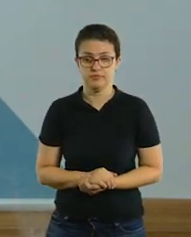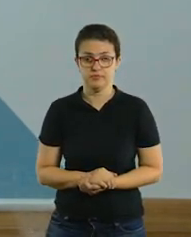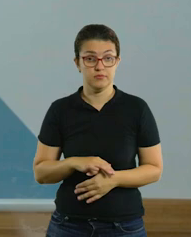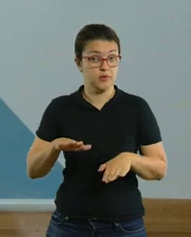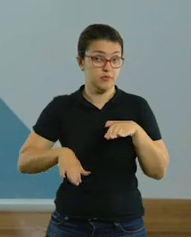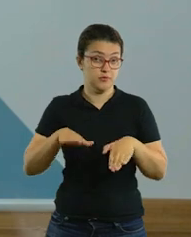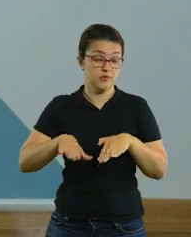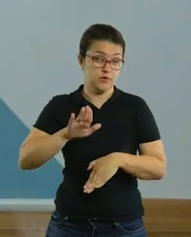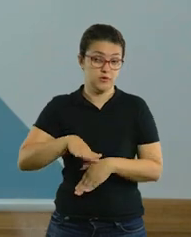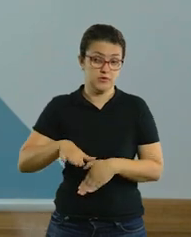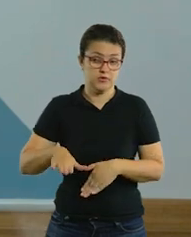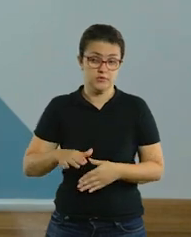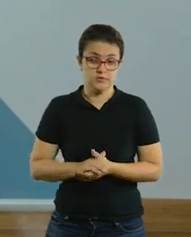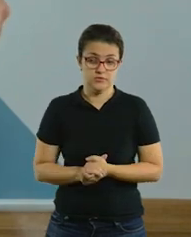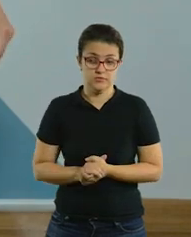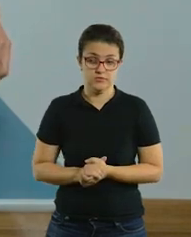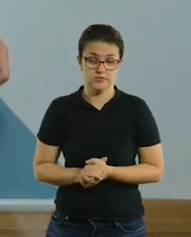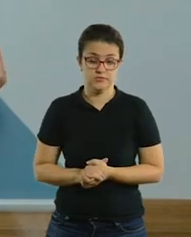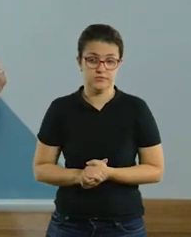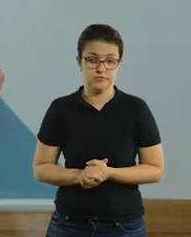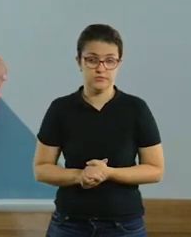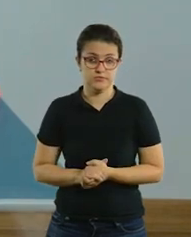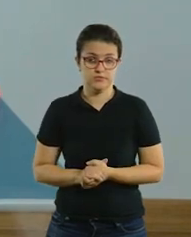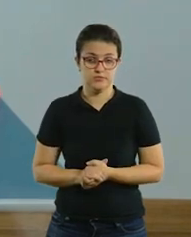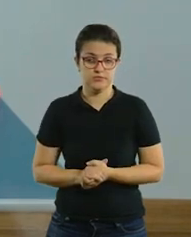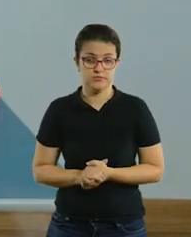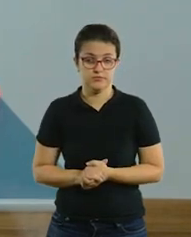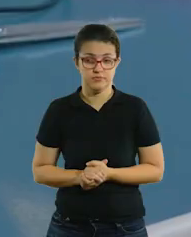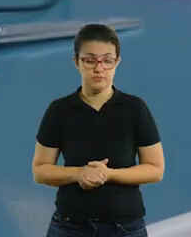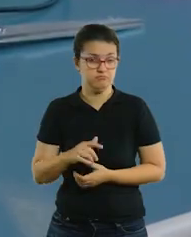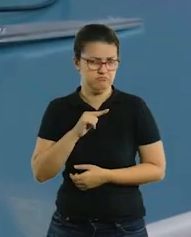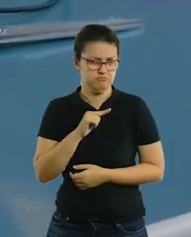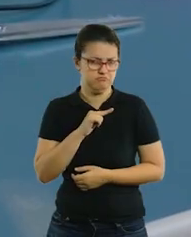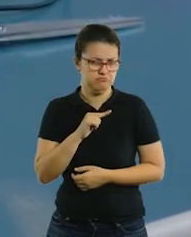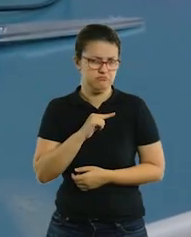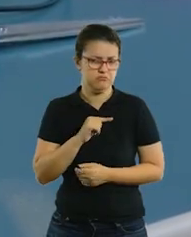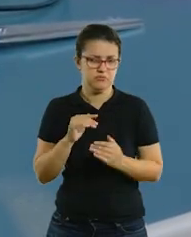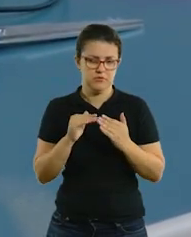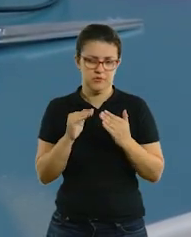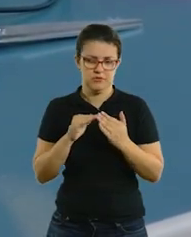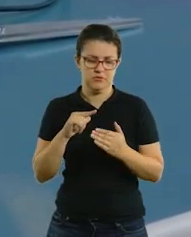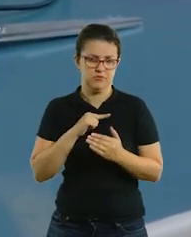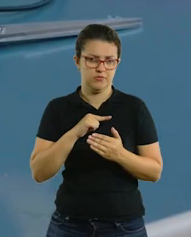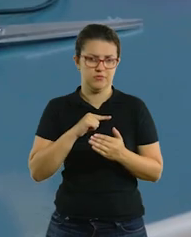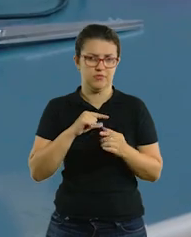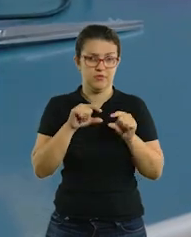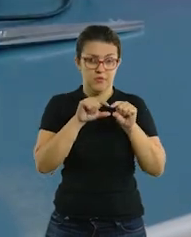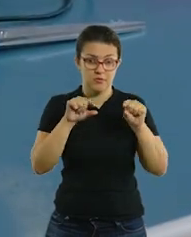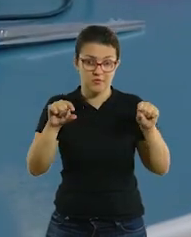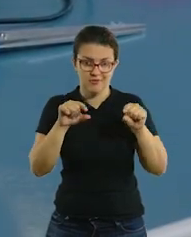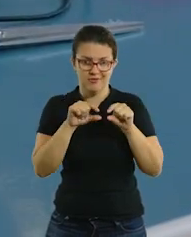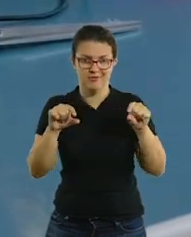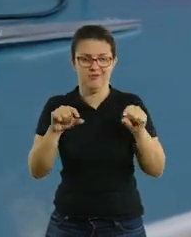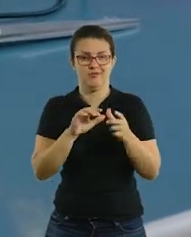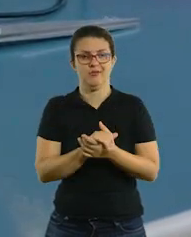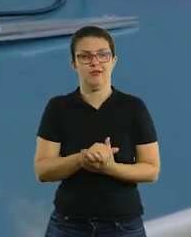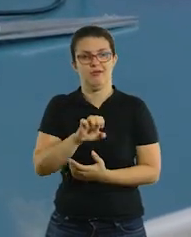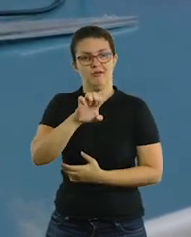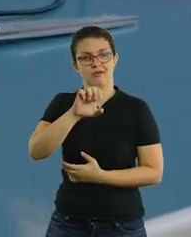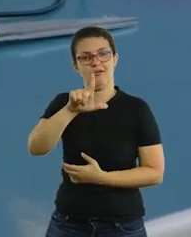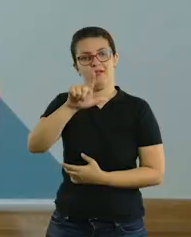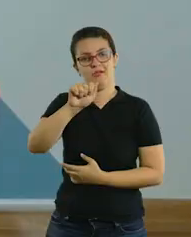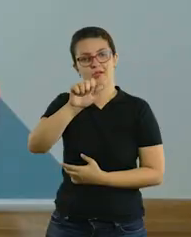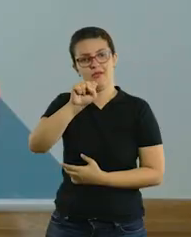o tamanho da criança, vocês vão pegar o material que tiver disponível, que eu tenho fita, elástico e outra